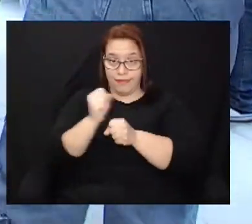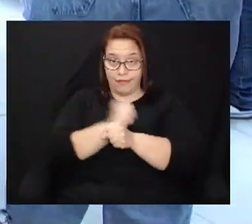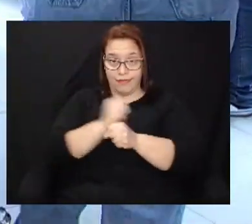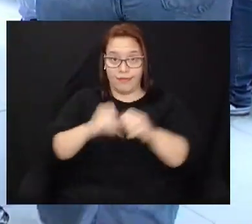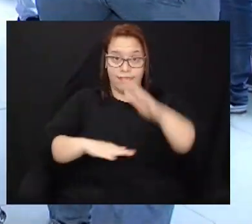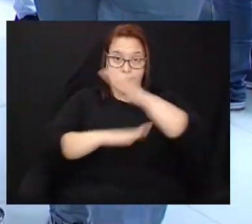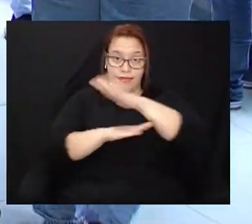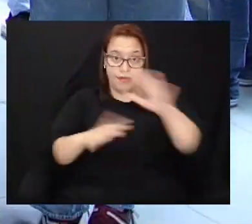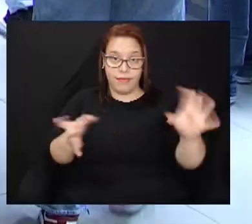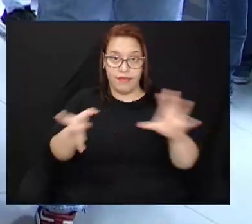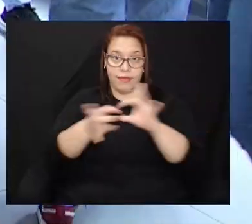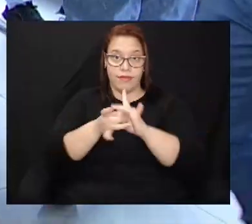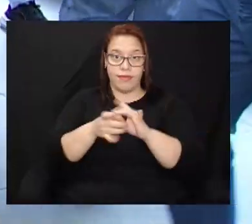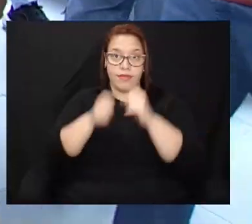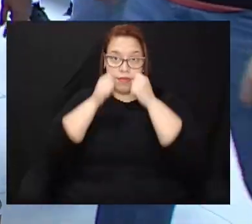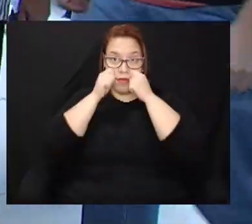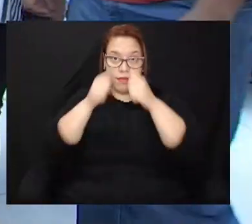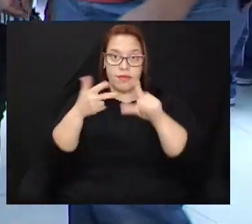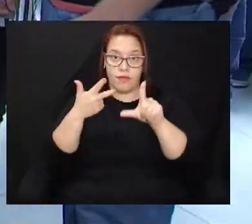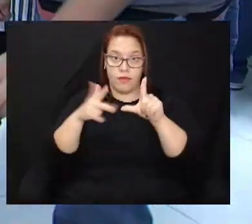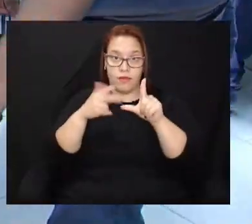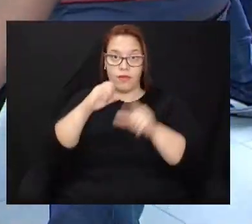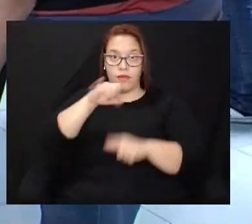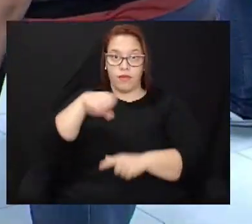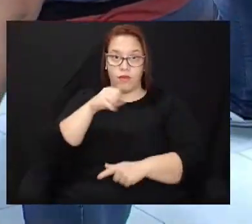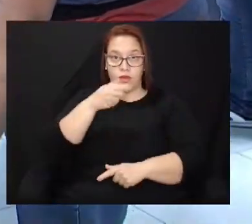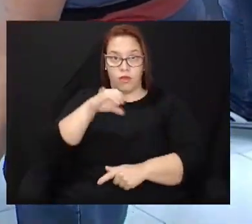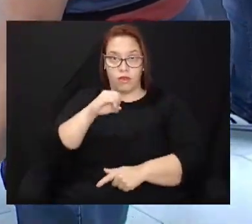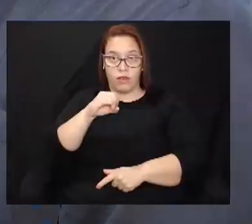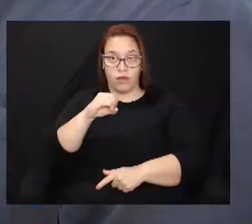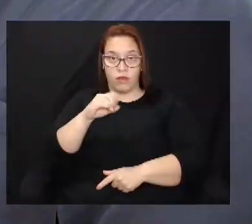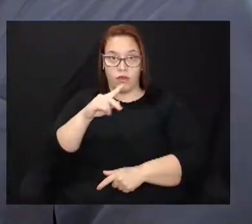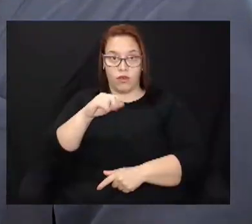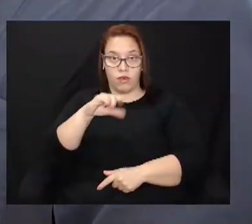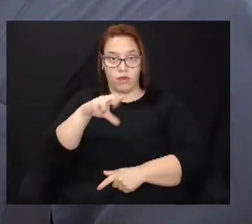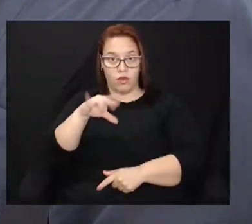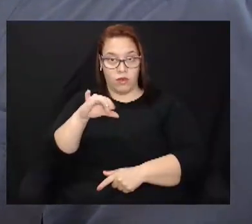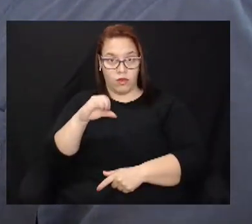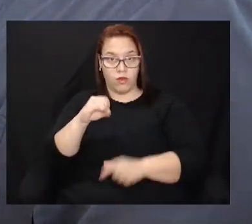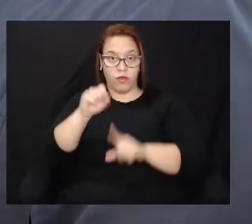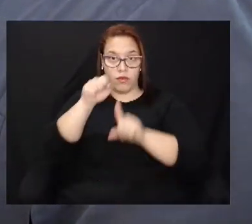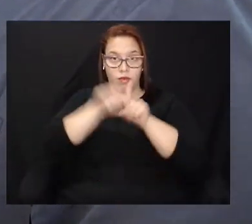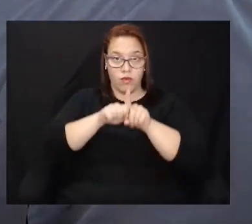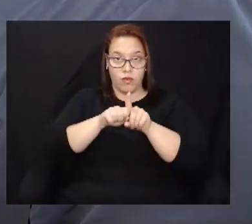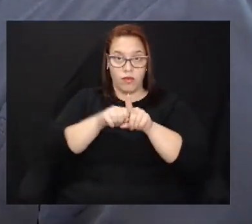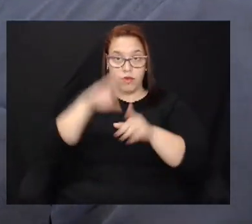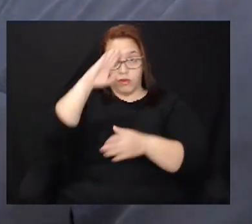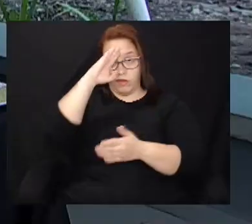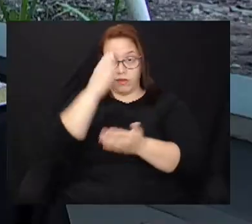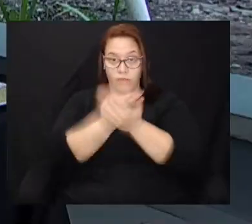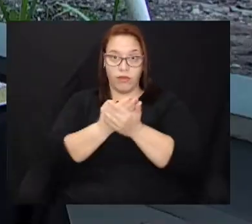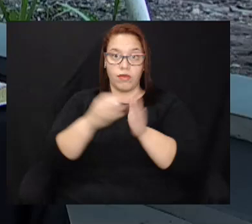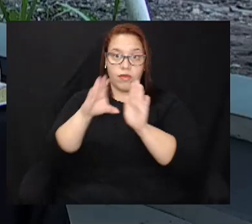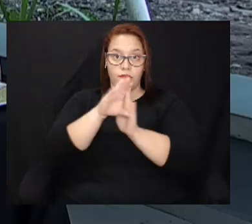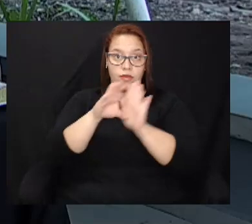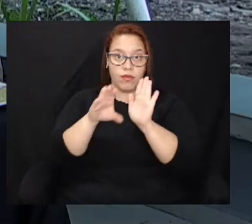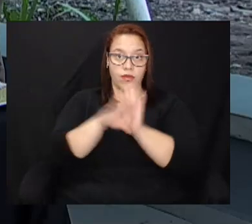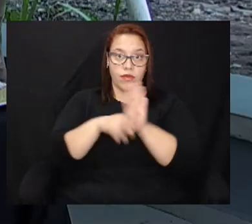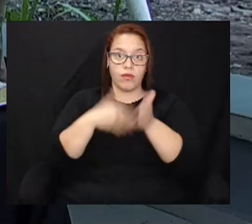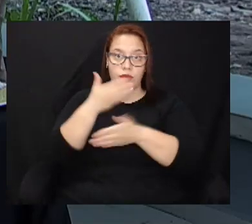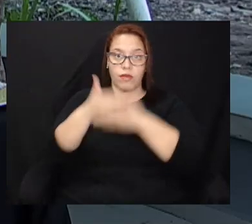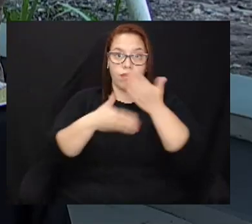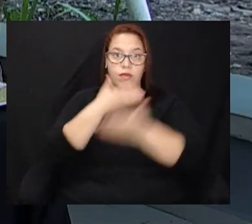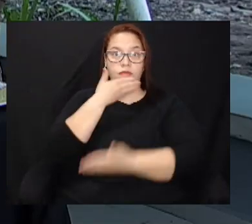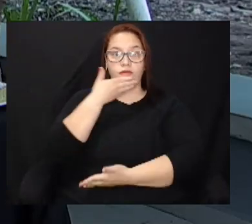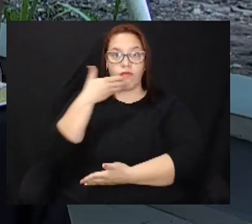o assessor legislativo João Paulo, um dos aniversariantes do mês, acredita que o programa proporciona melhoria no clima